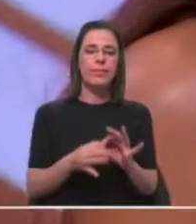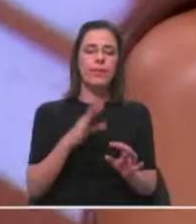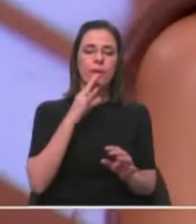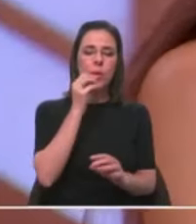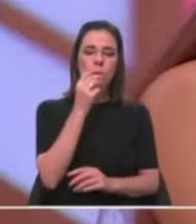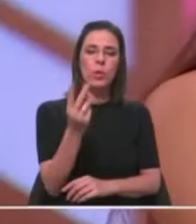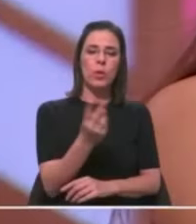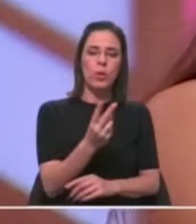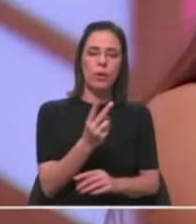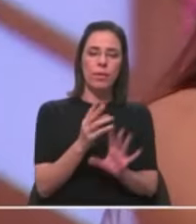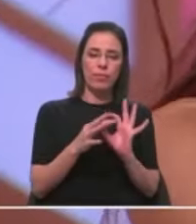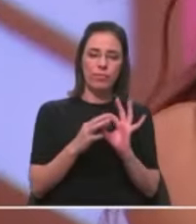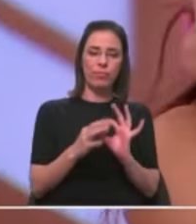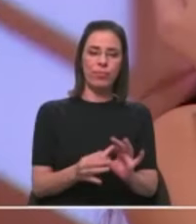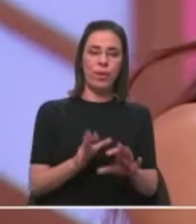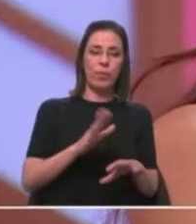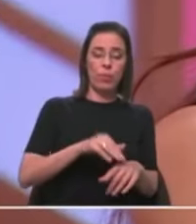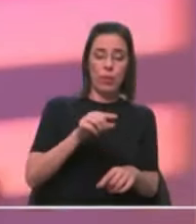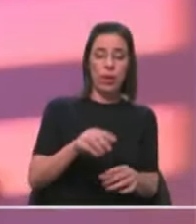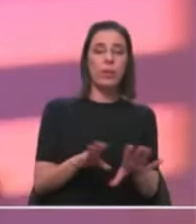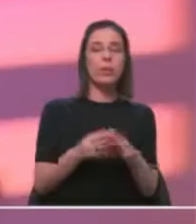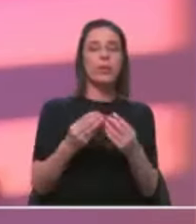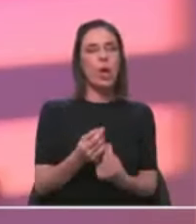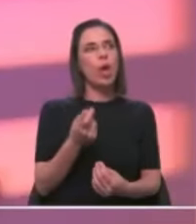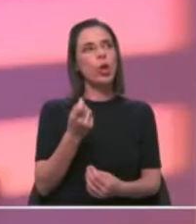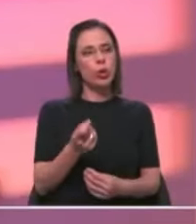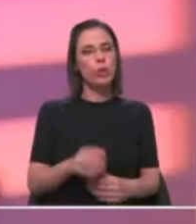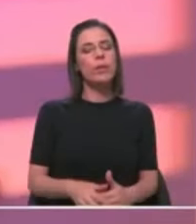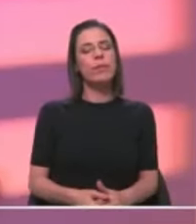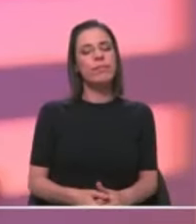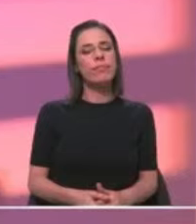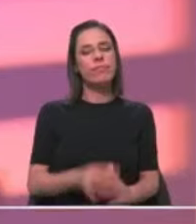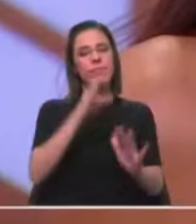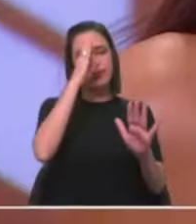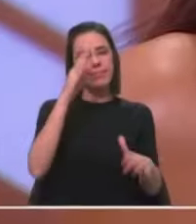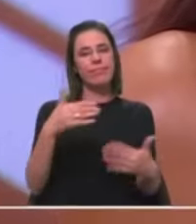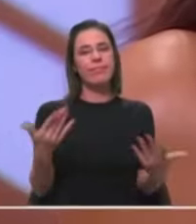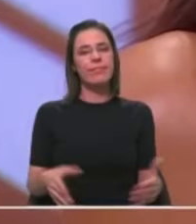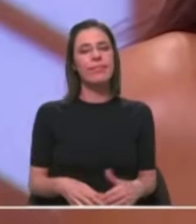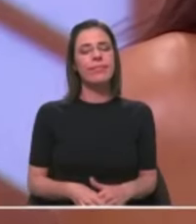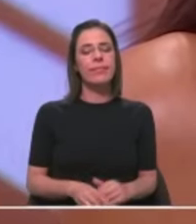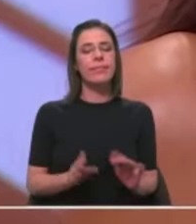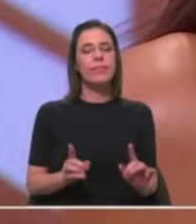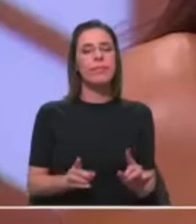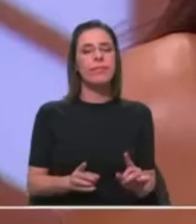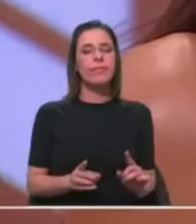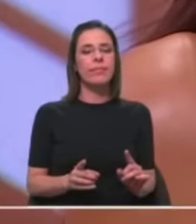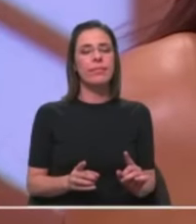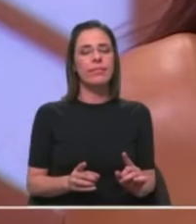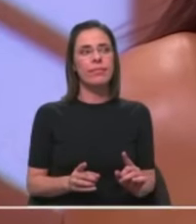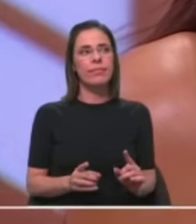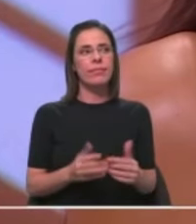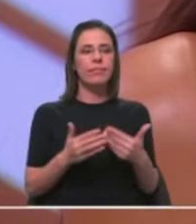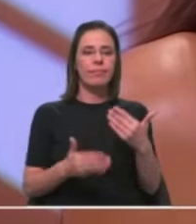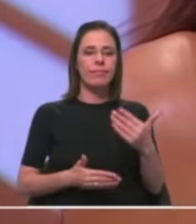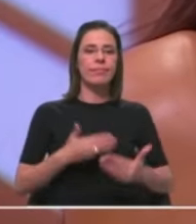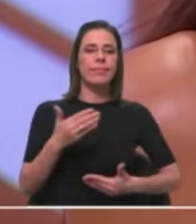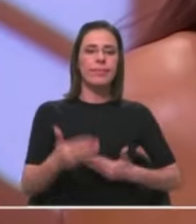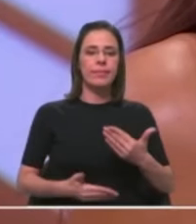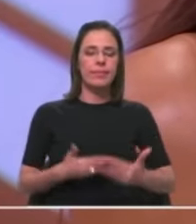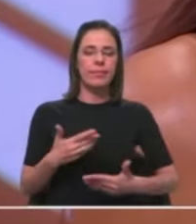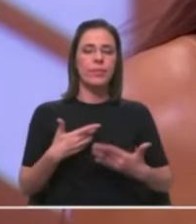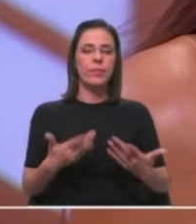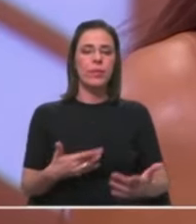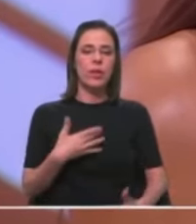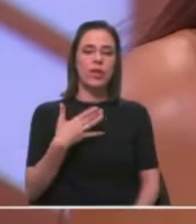pais estreitaram-se à conta disto tudo? Um bocadinho. Imagino que sim. Um bocadinho. Mas também ao longo do tempo, agora